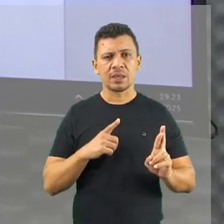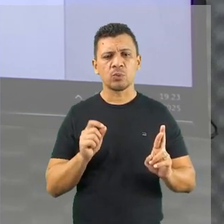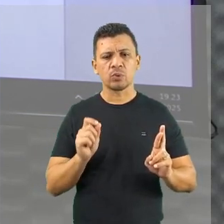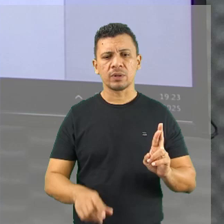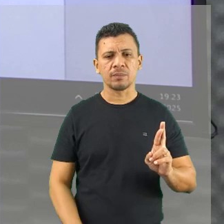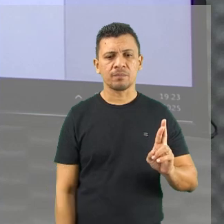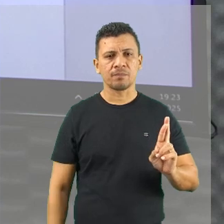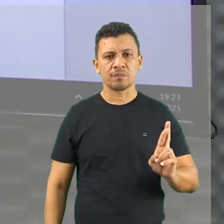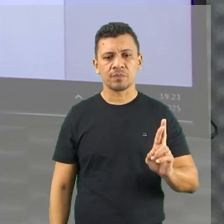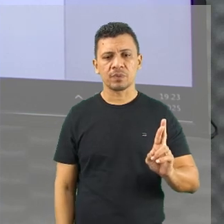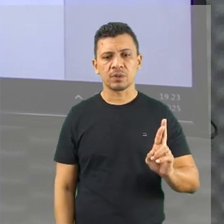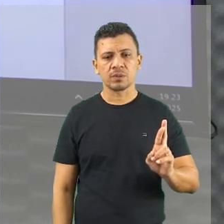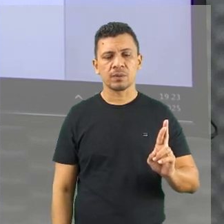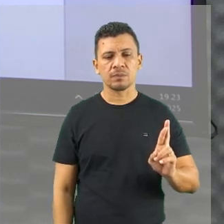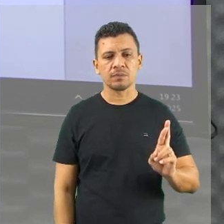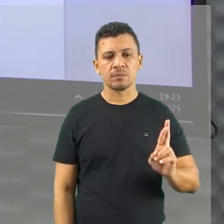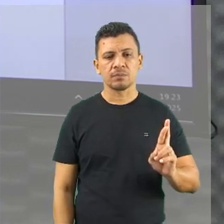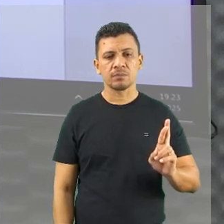DDPU